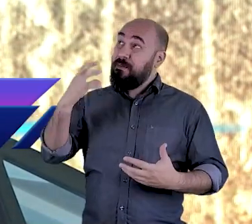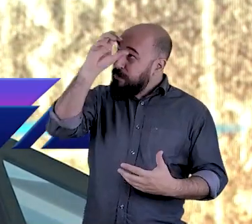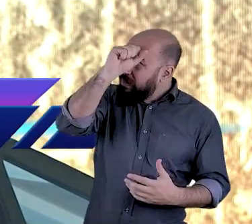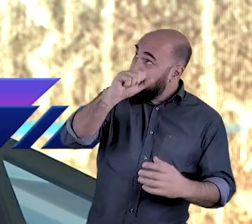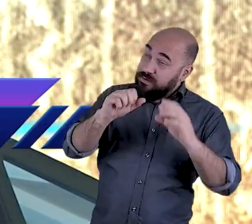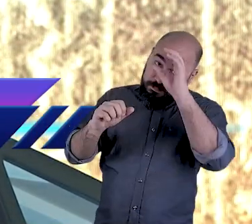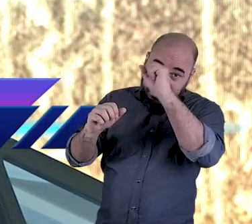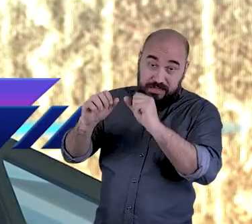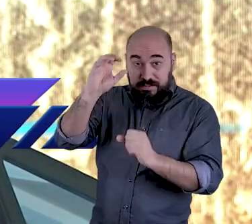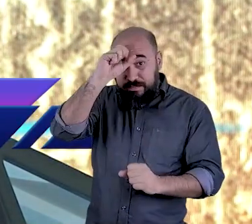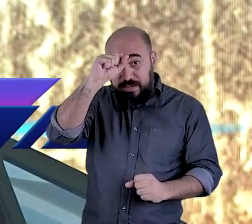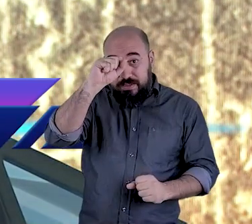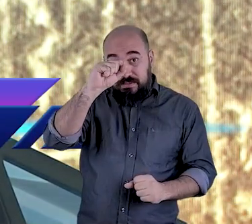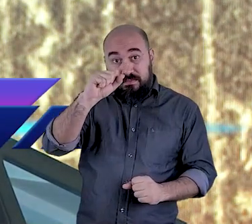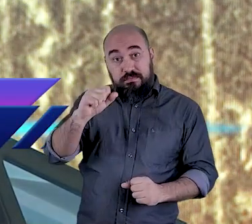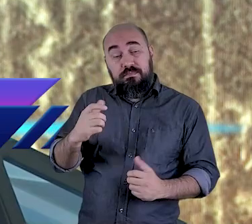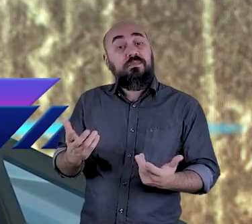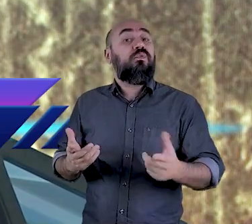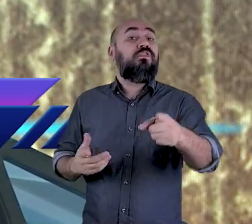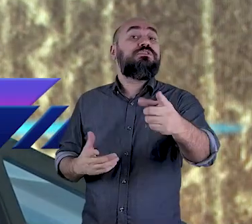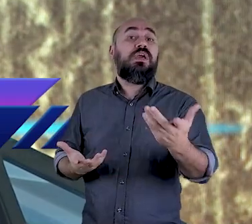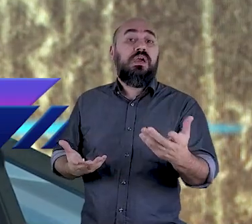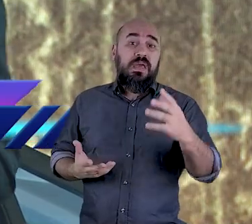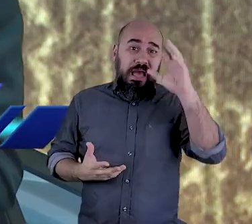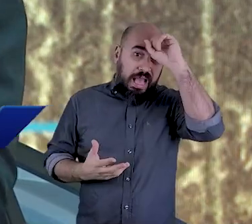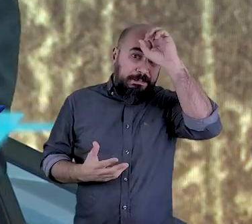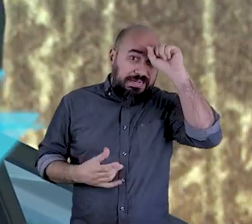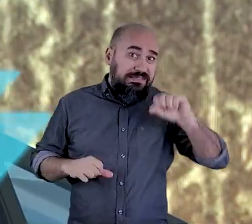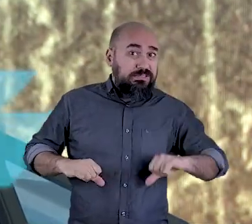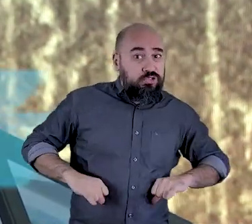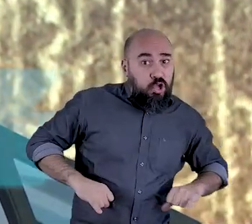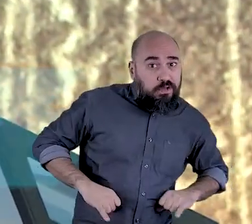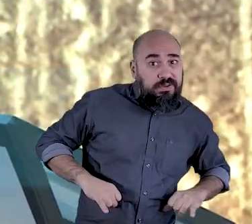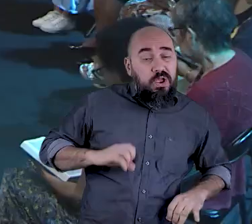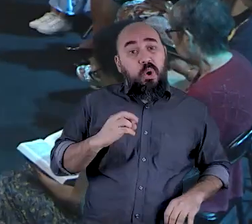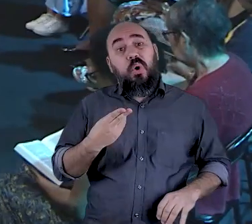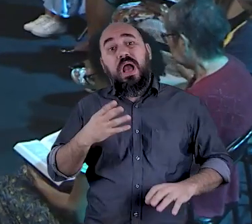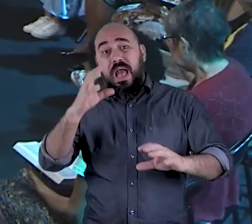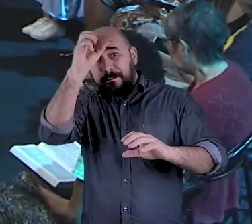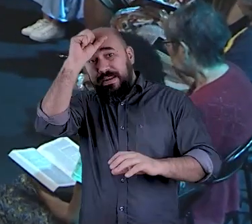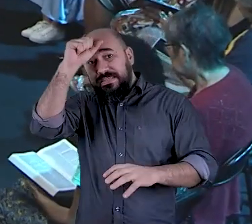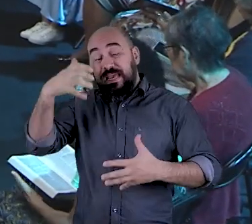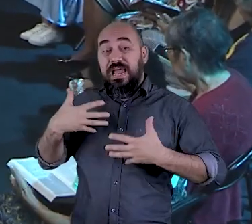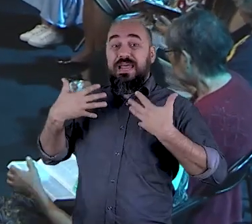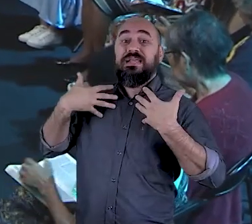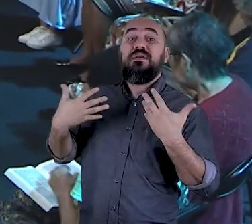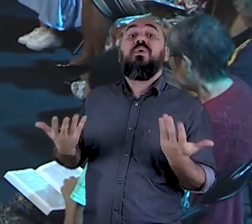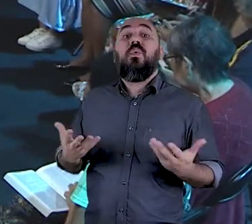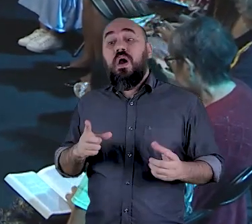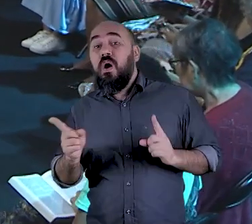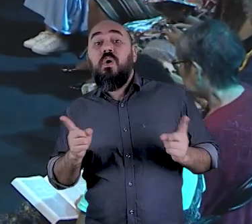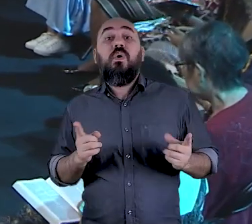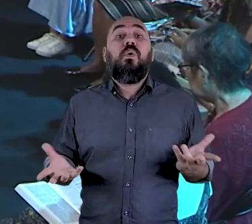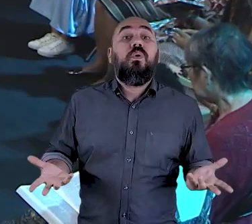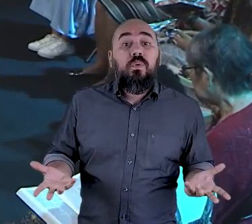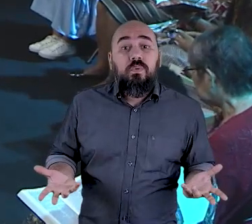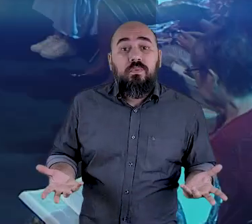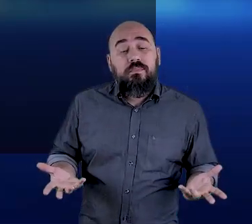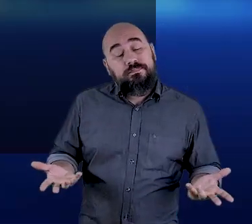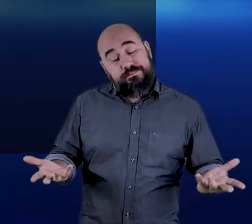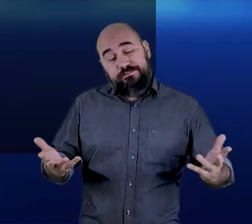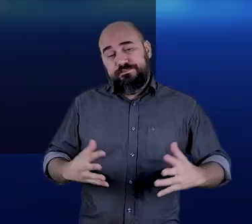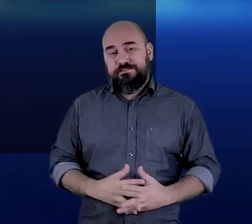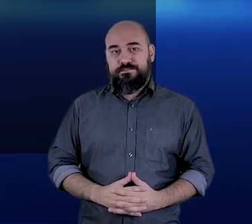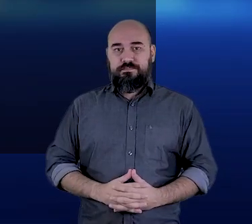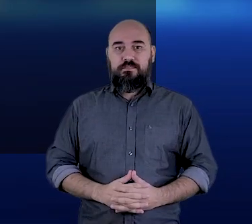e você bom vamos voltar a profecia vamos ao Versículo 21 diz assim a palavra do senhor